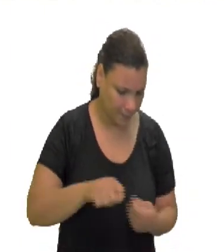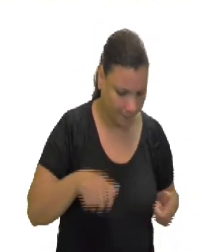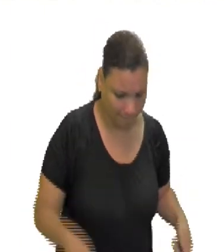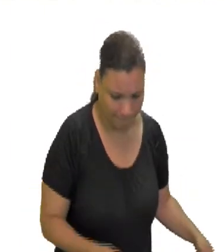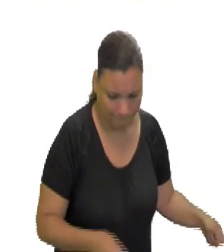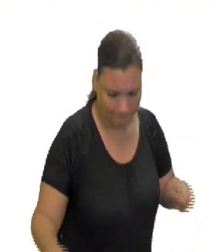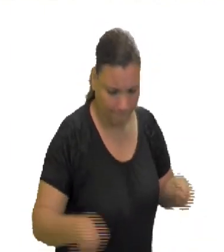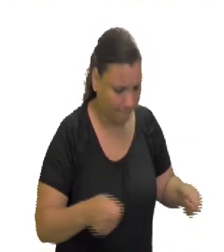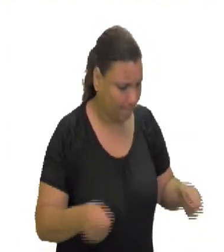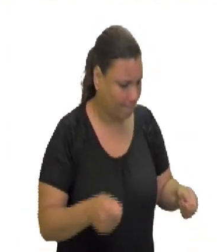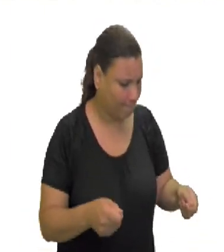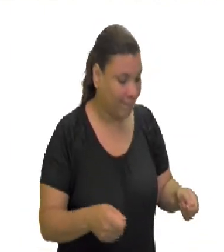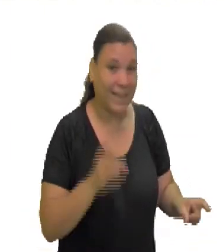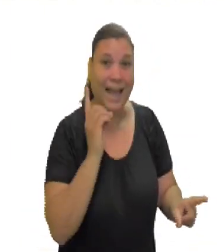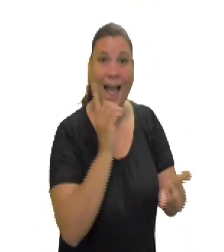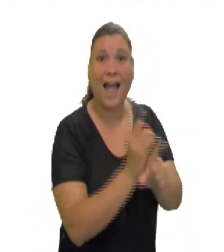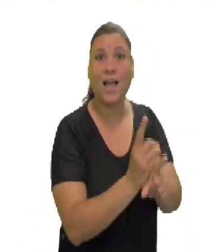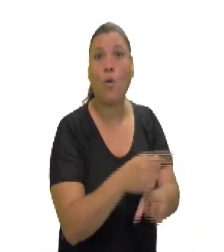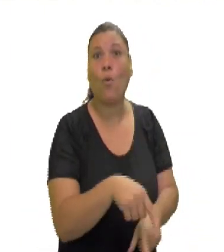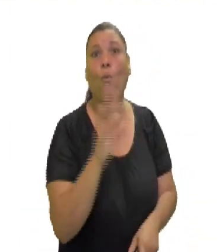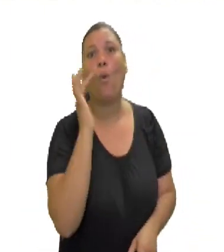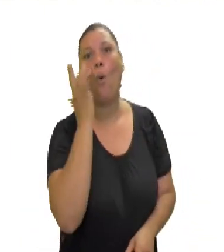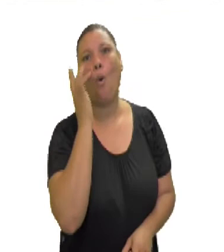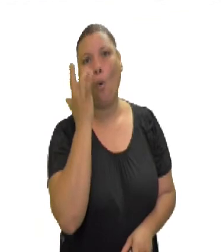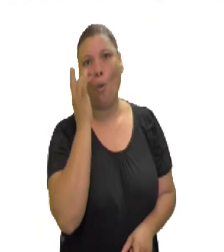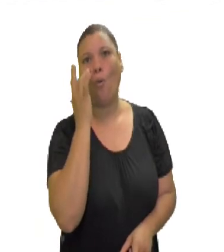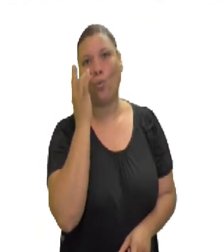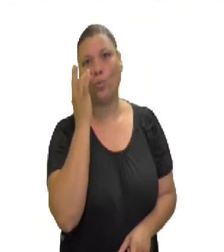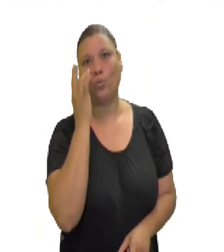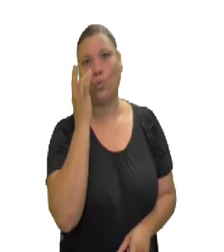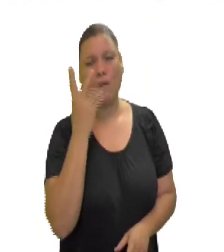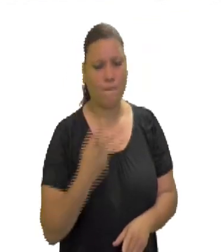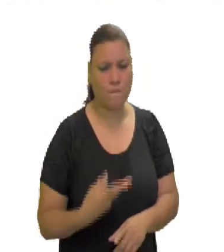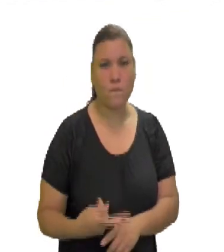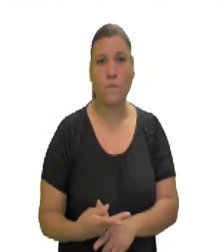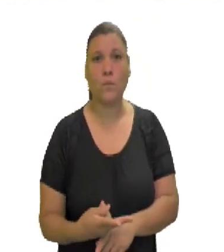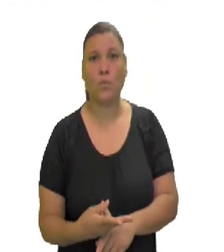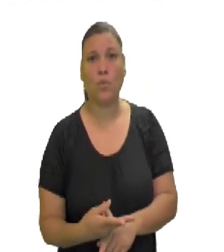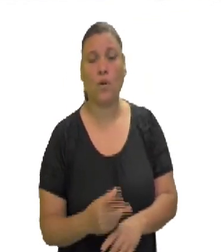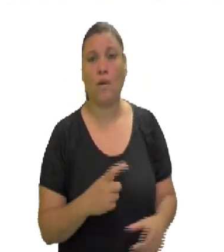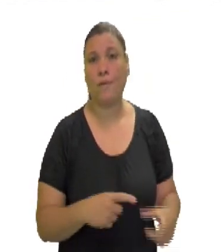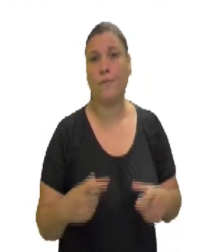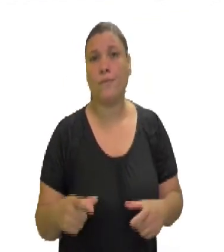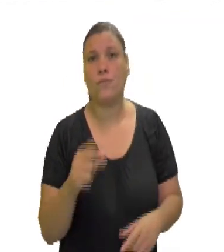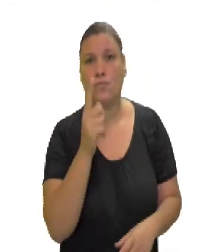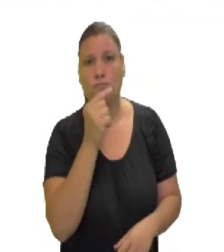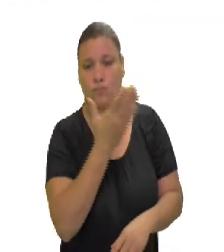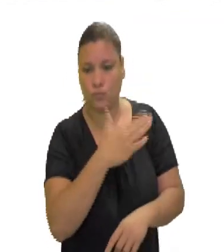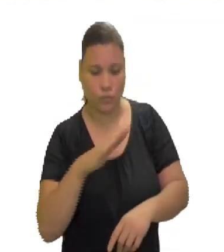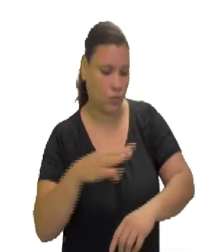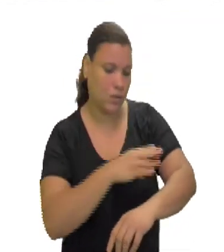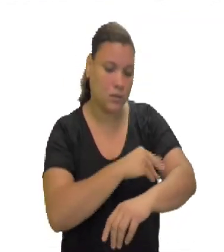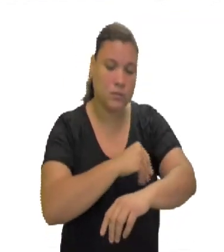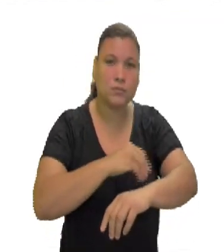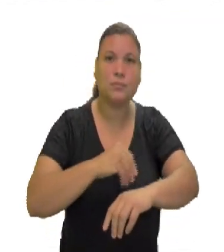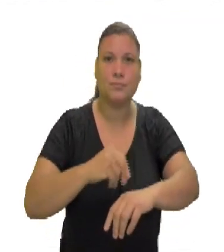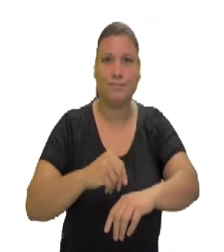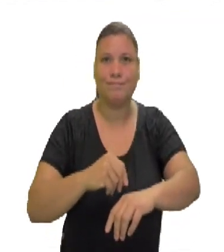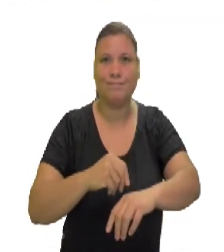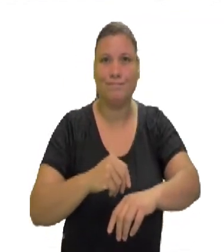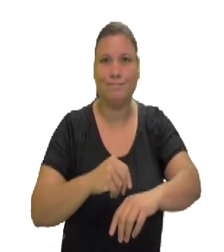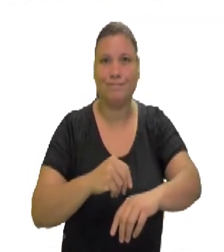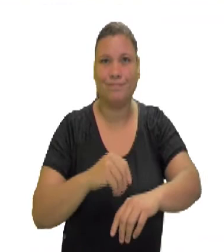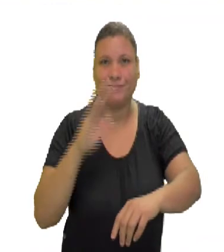para peneirar aquela água, então eles passavam a peneira pela água do rio, nas partes onde eles pegavam alguns